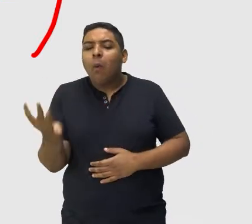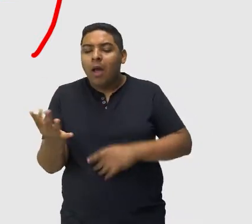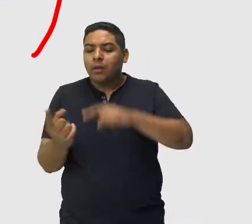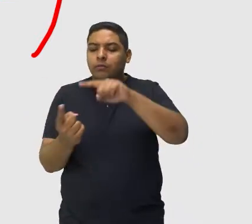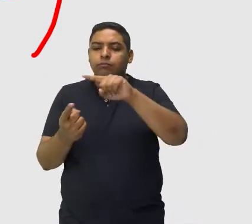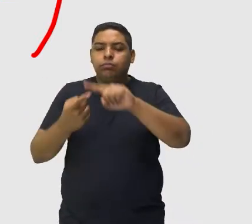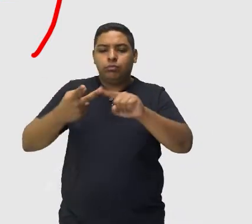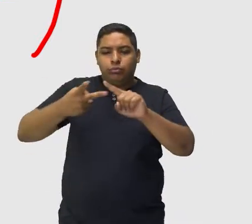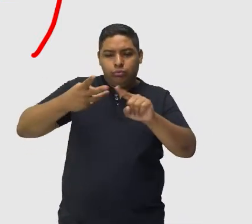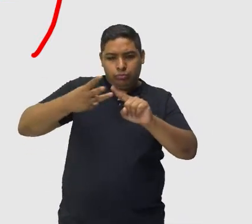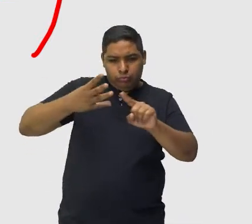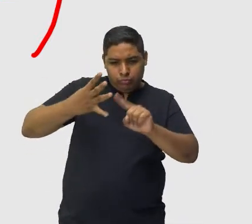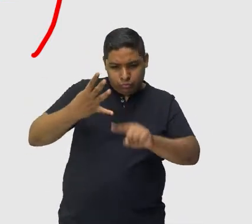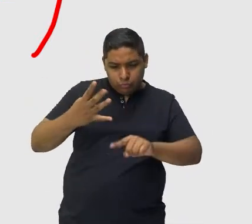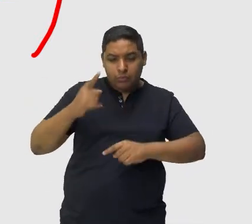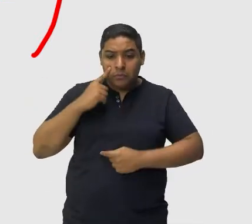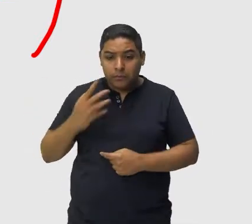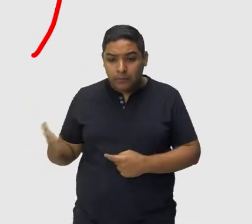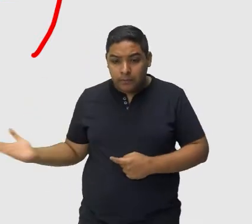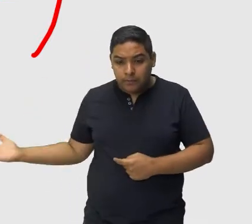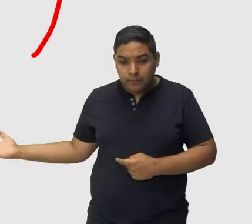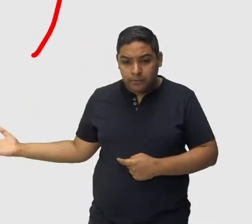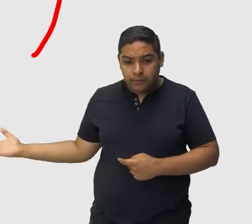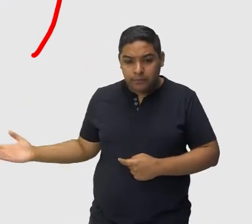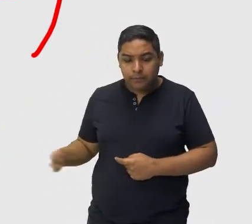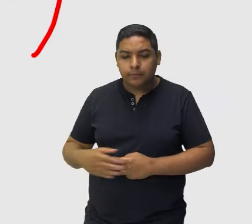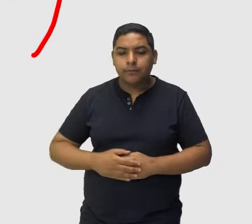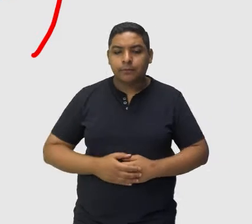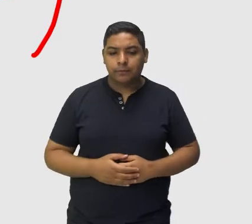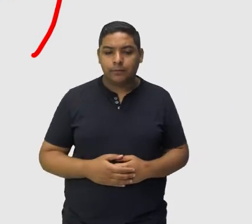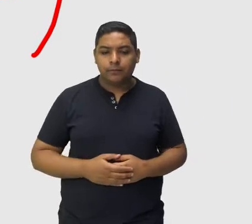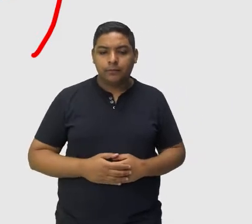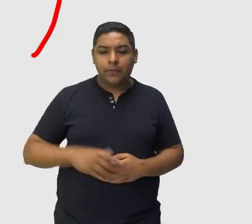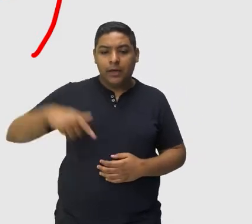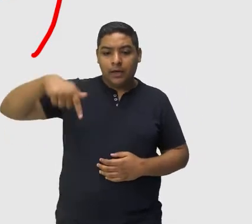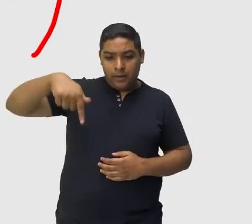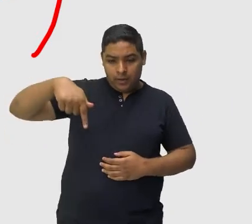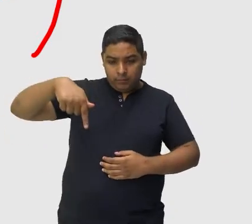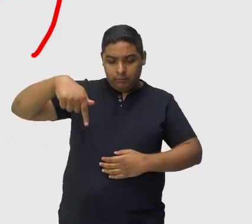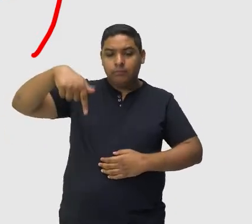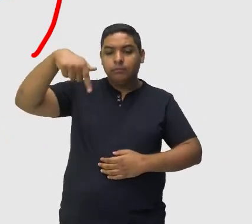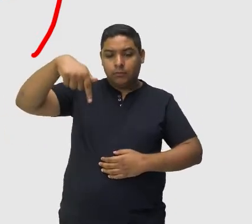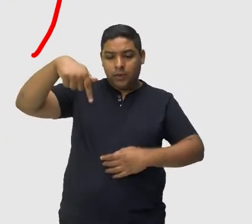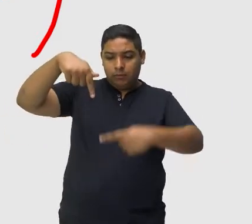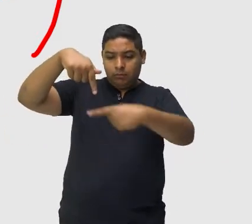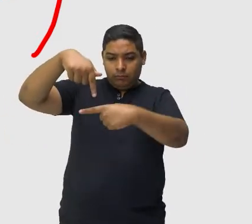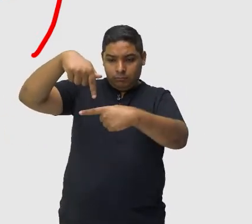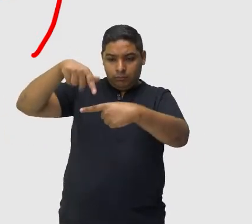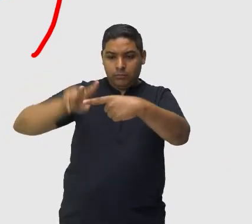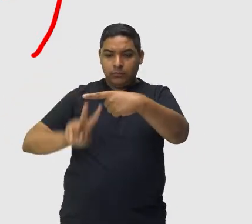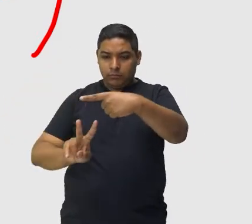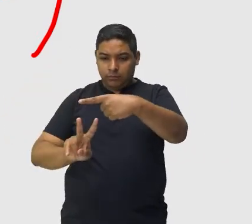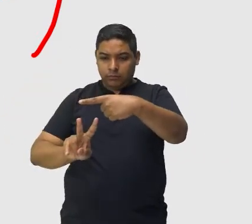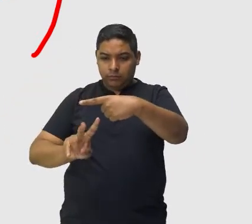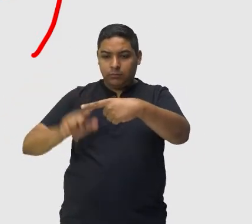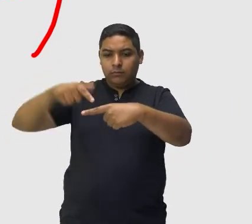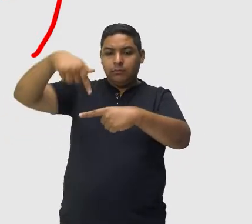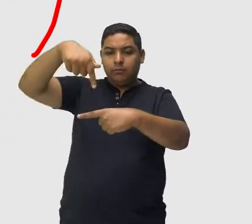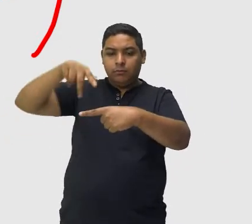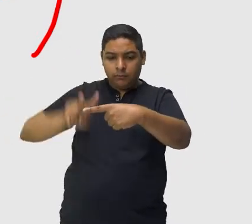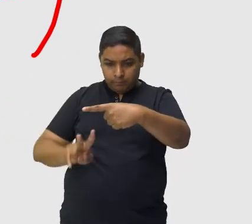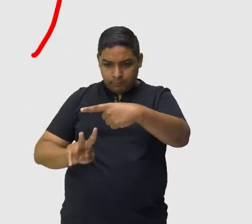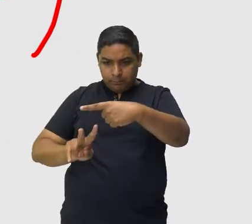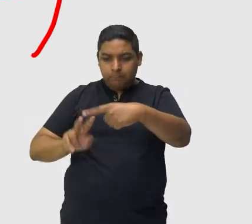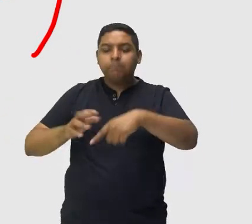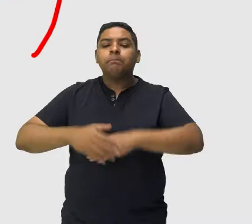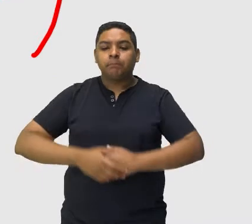nossa capacitância é dada aqui, olha, por essa equação, Q sobre V, tá certo? Q é a quantidade de carga